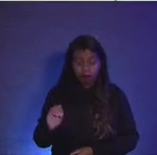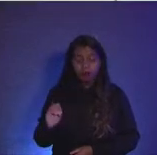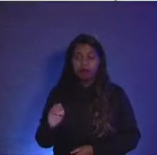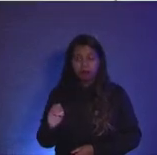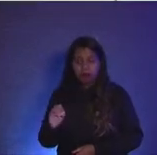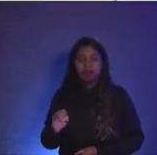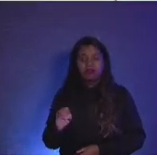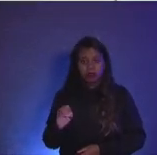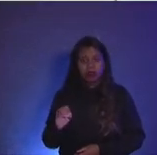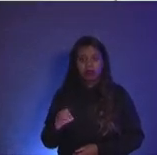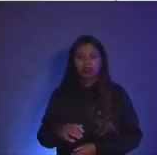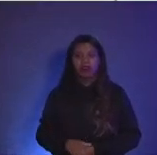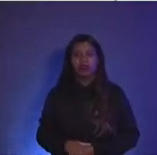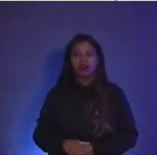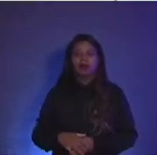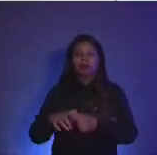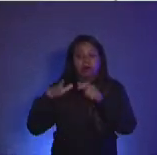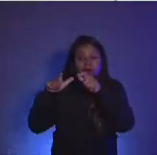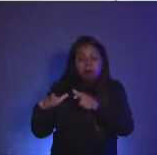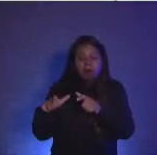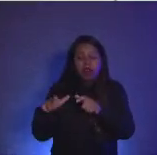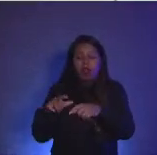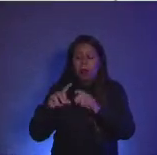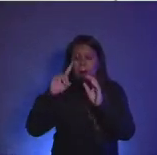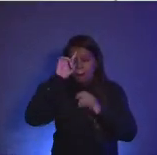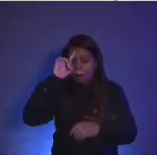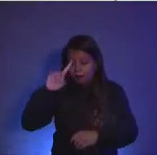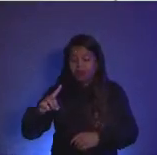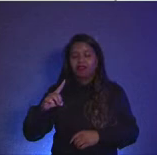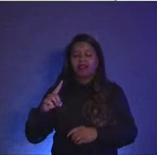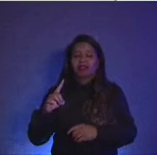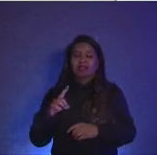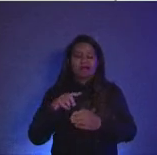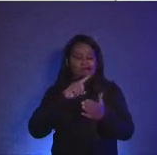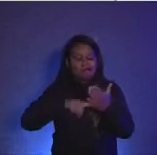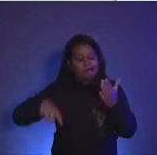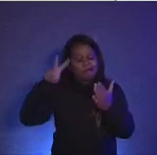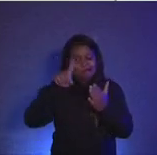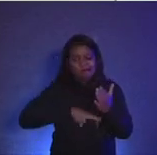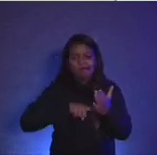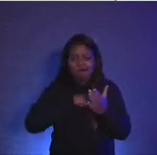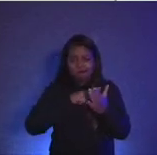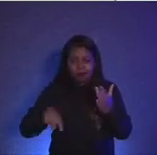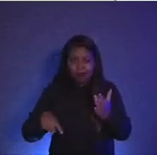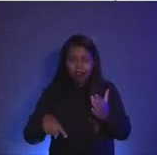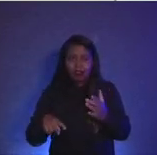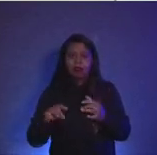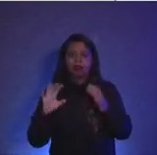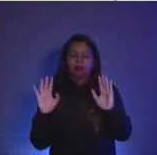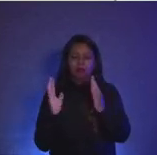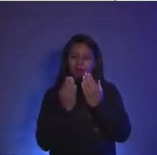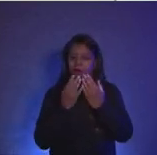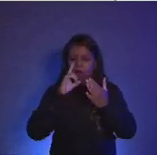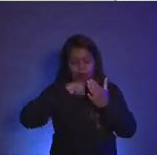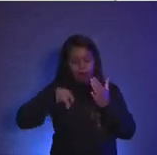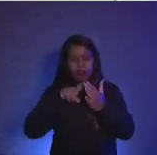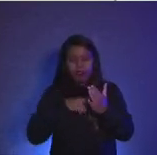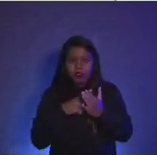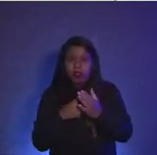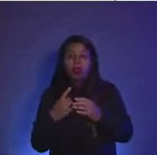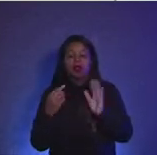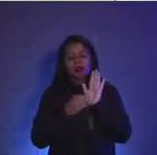planície, obrigou que ele anulasse os próprios atos, e isso aconteceu. Com base no que foi revelado